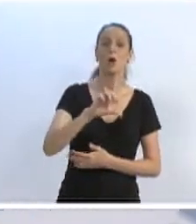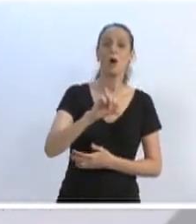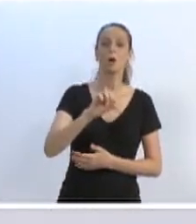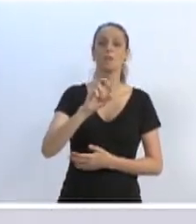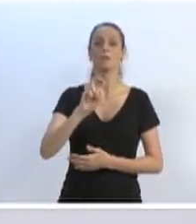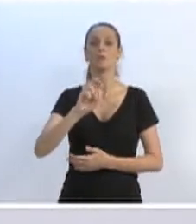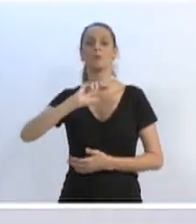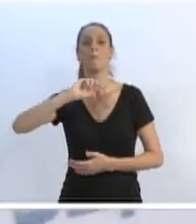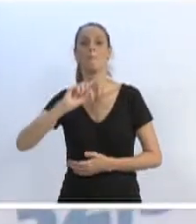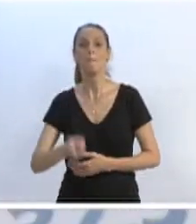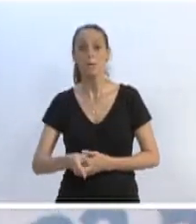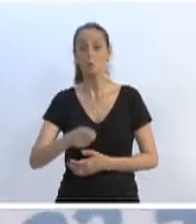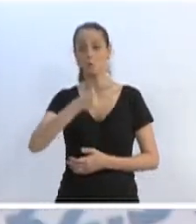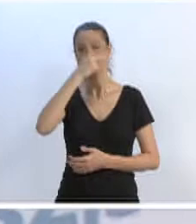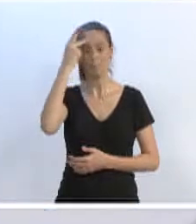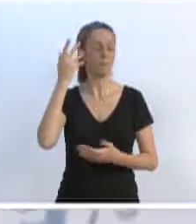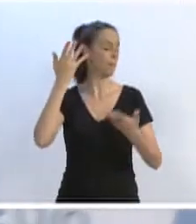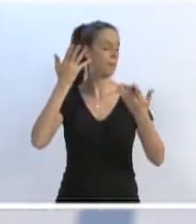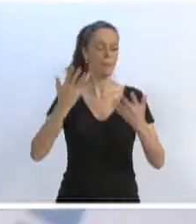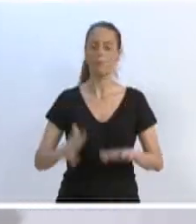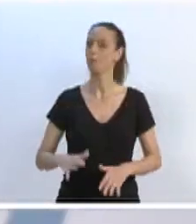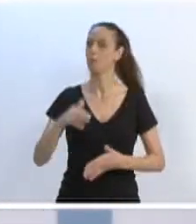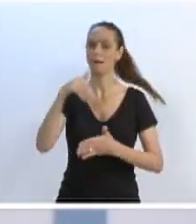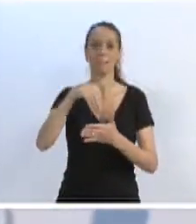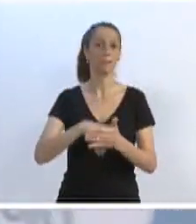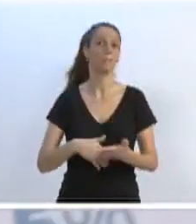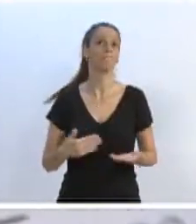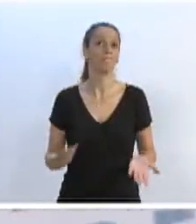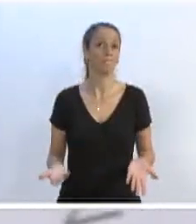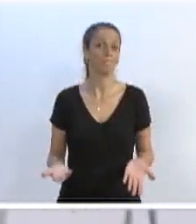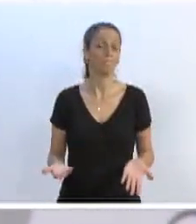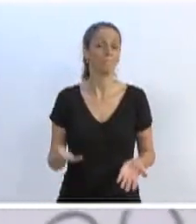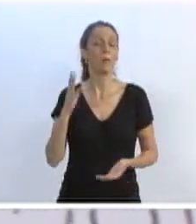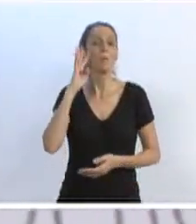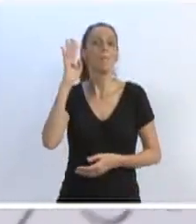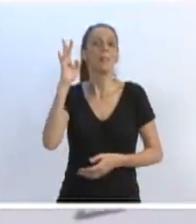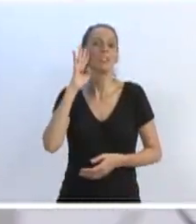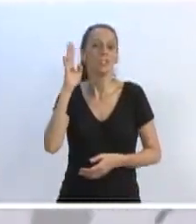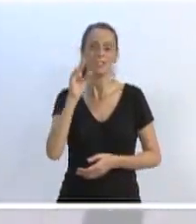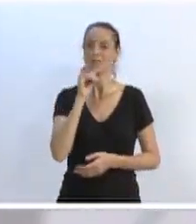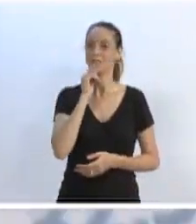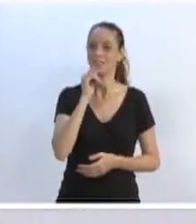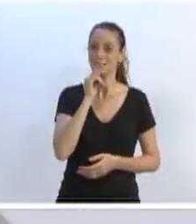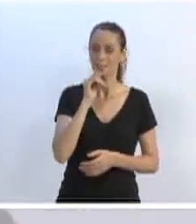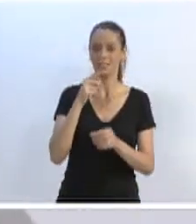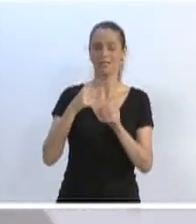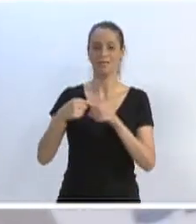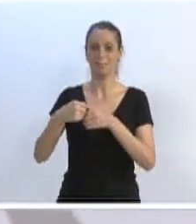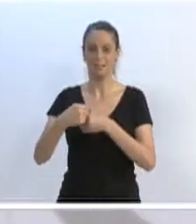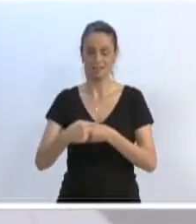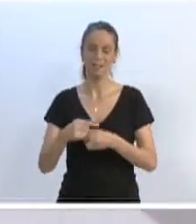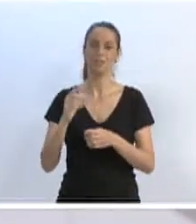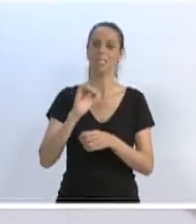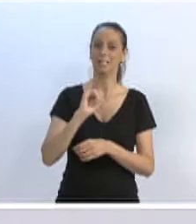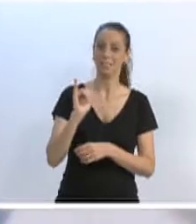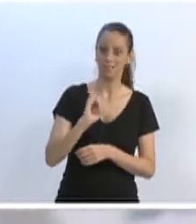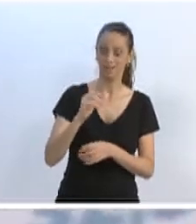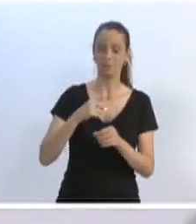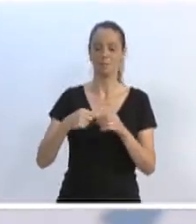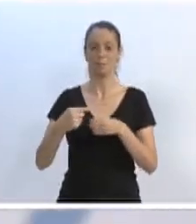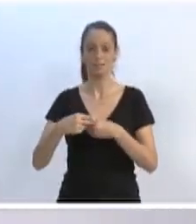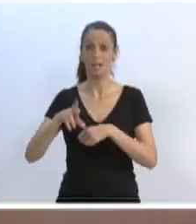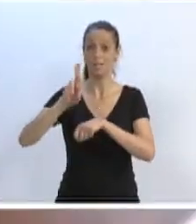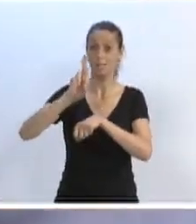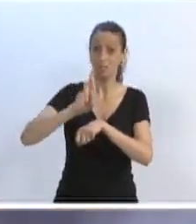e nulos no município de Blumenau. É como se a cidade de Rio do Sul e Indaial ficasse sem votar o ano que vem. Gente, só